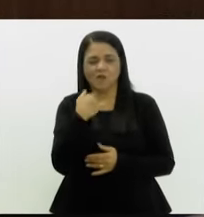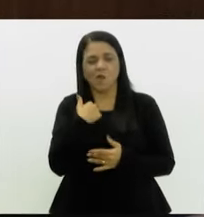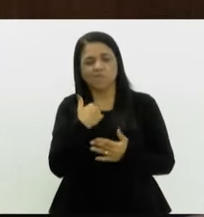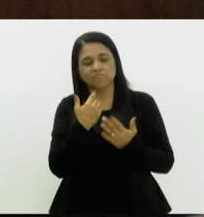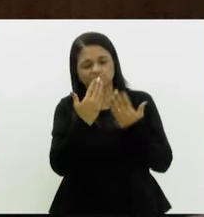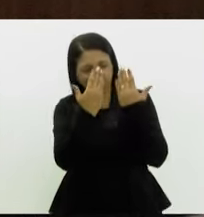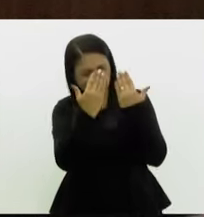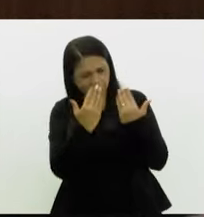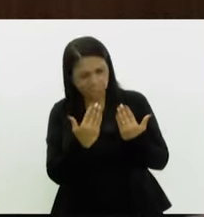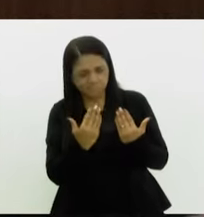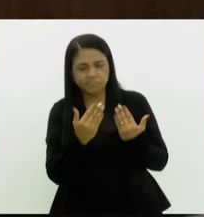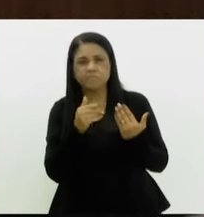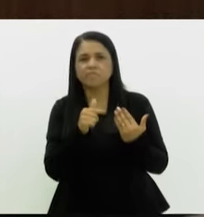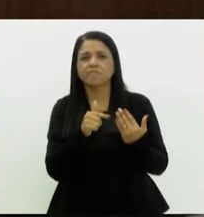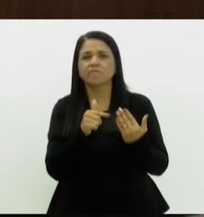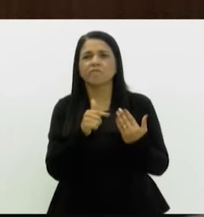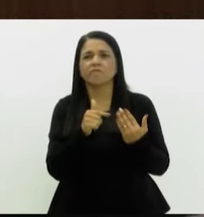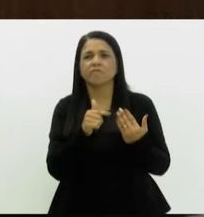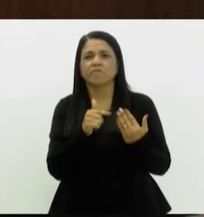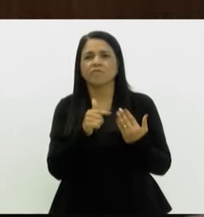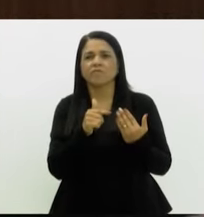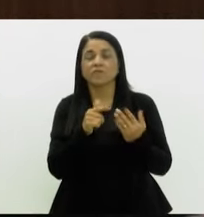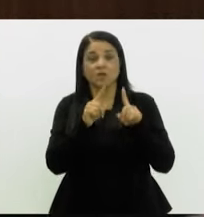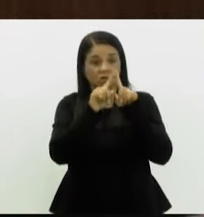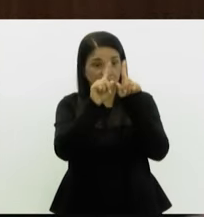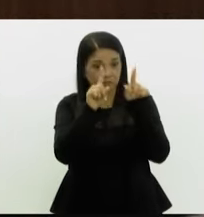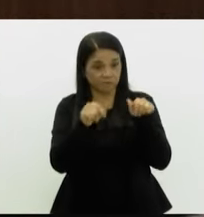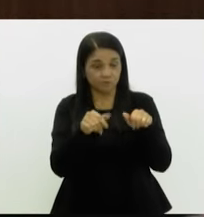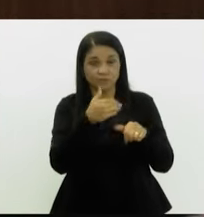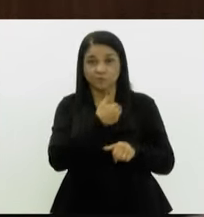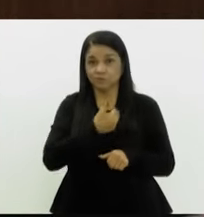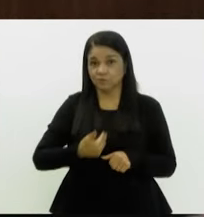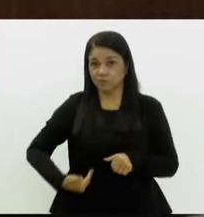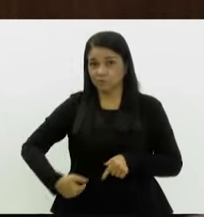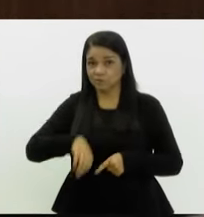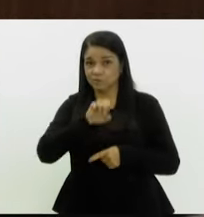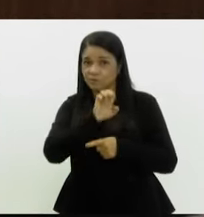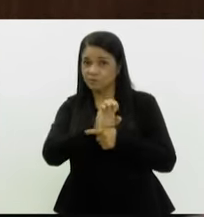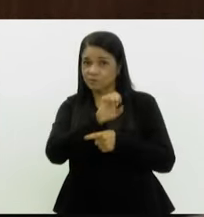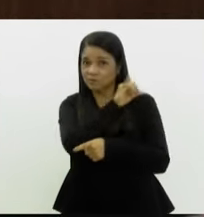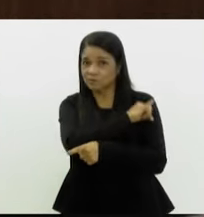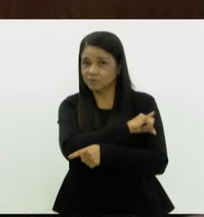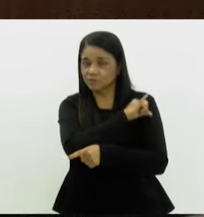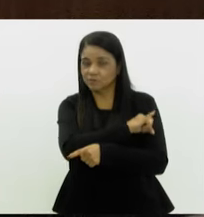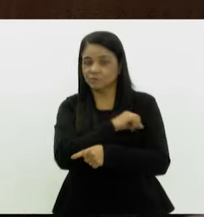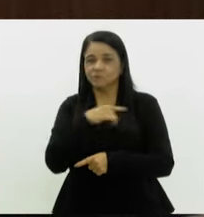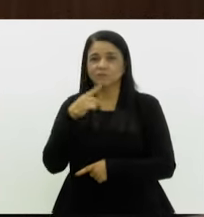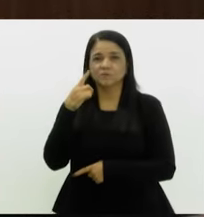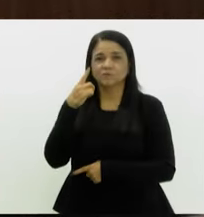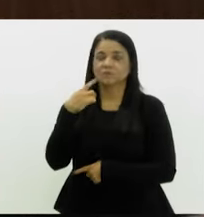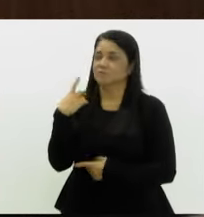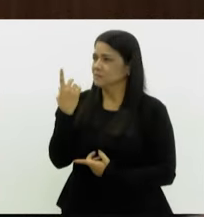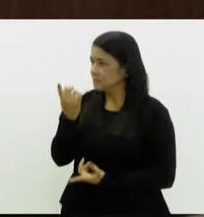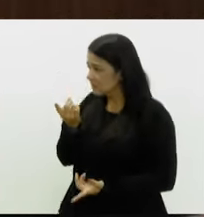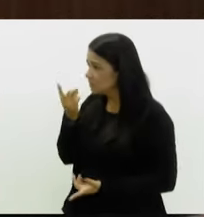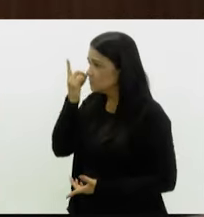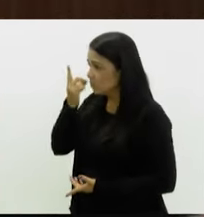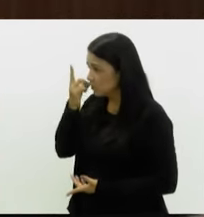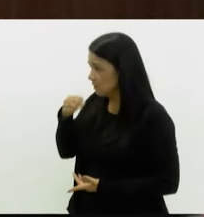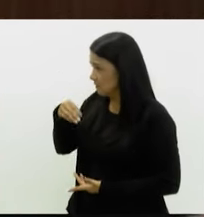verifico, senhora presidente, que o servidor público do Estado do Rio de Janeiro, deputado Marta Rocha,